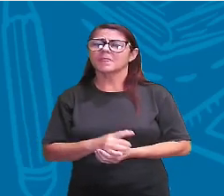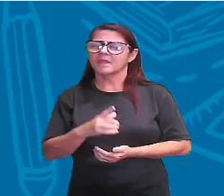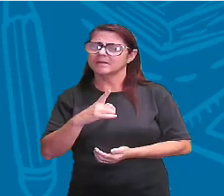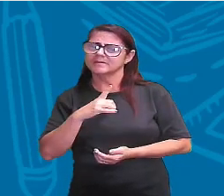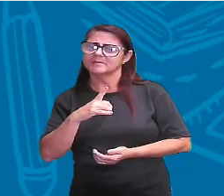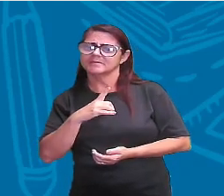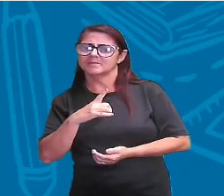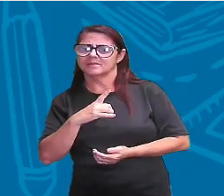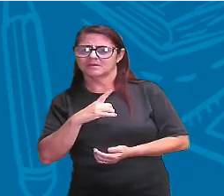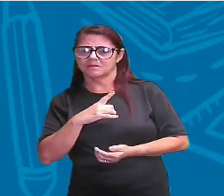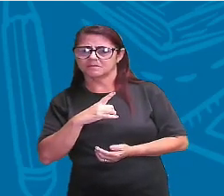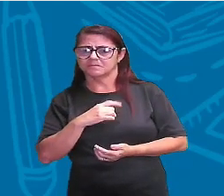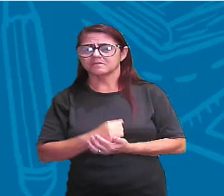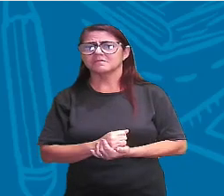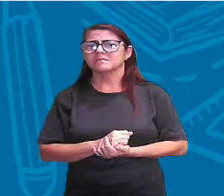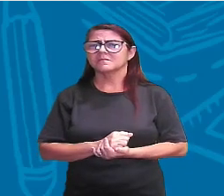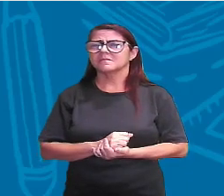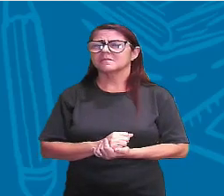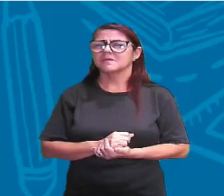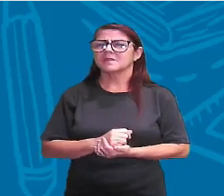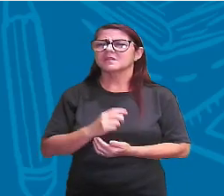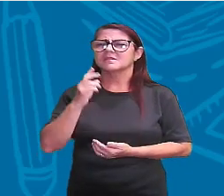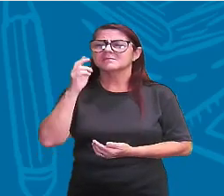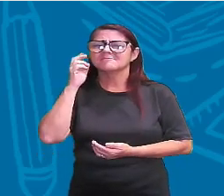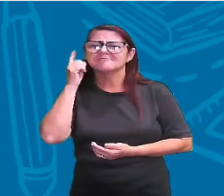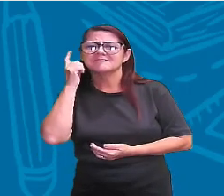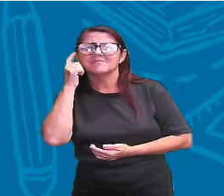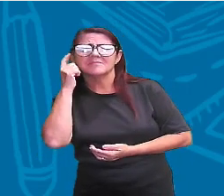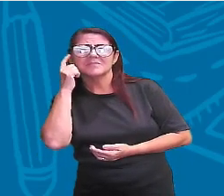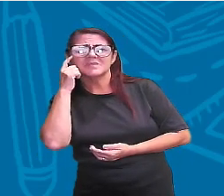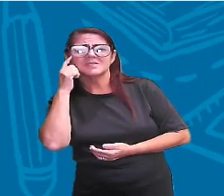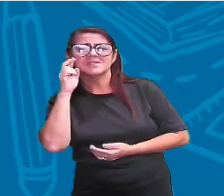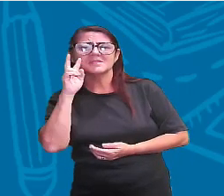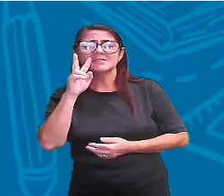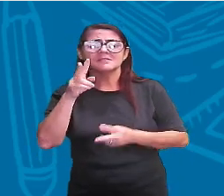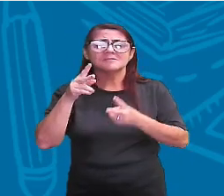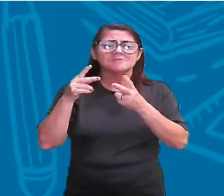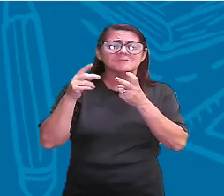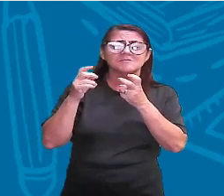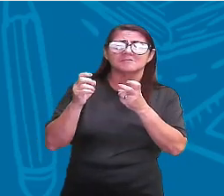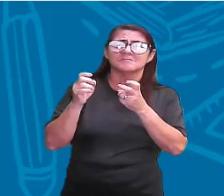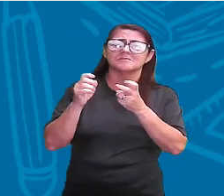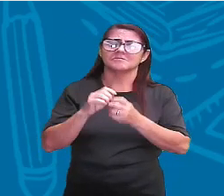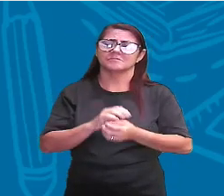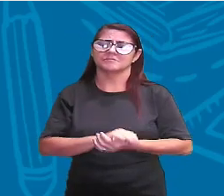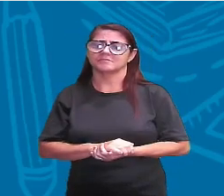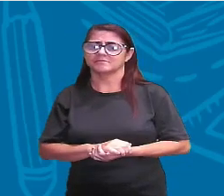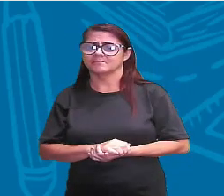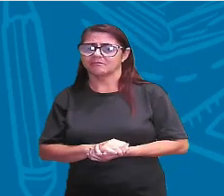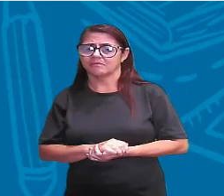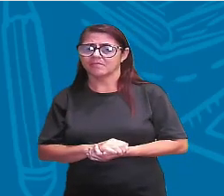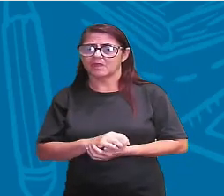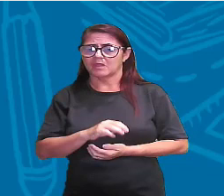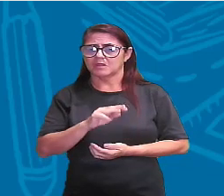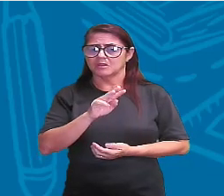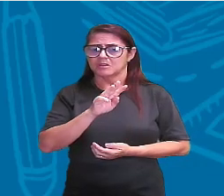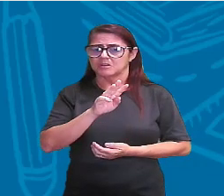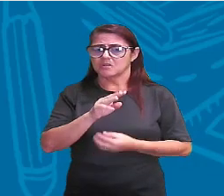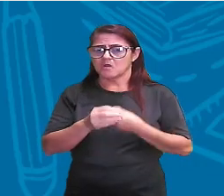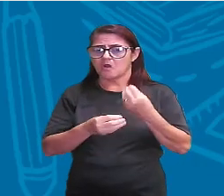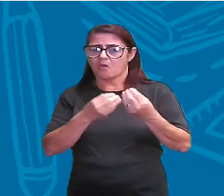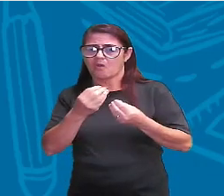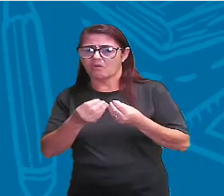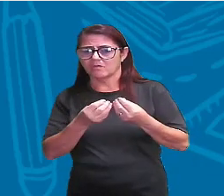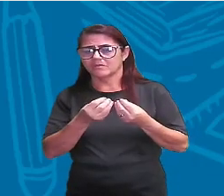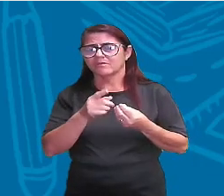exatamente a exceção do how, fica bem ligadinho quando a gente tiver how are you, por exemplo, como você está. Então, how